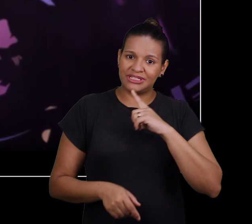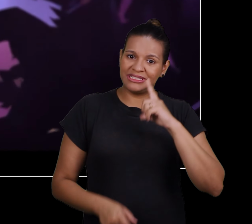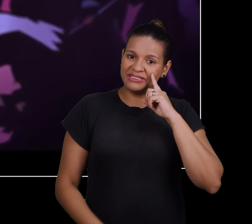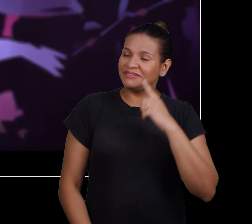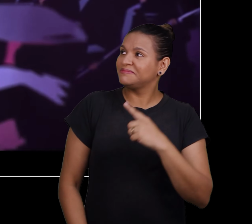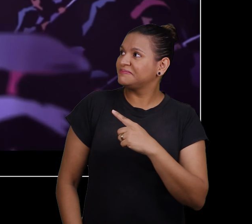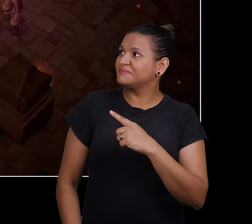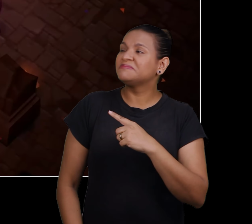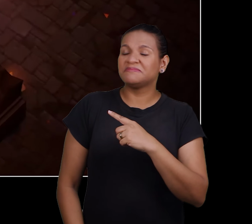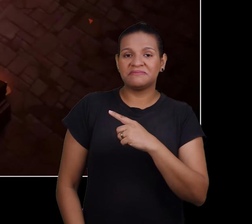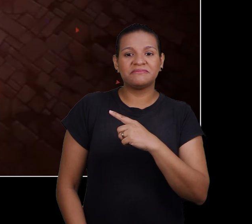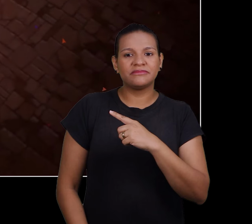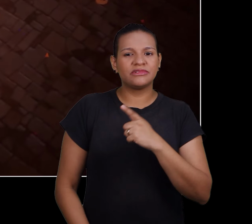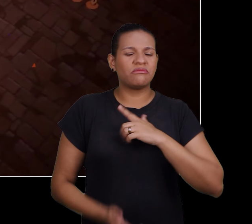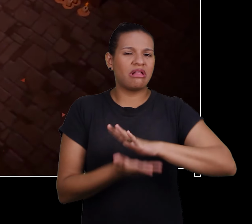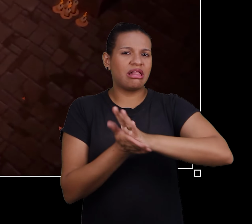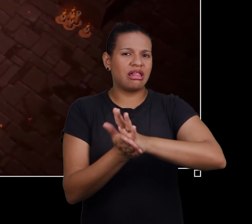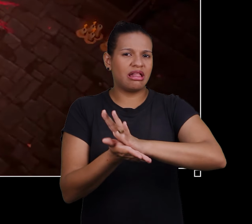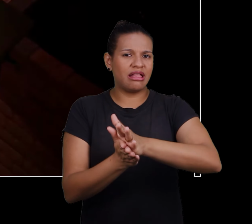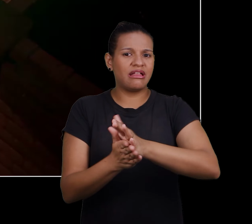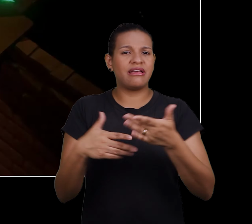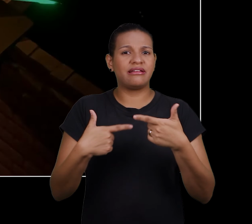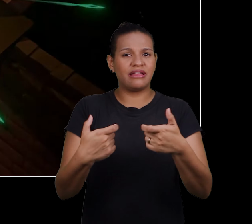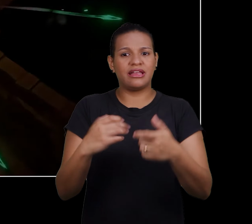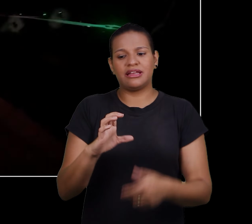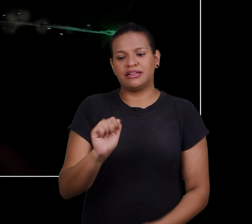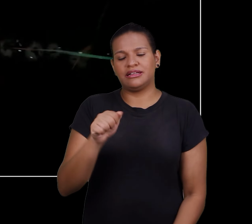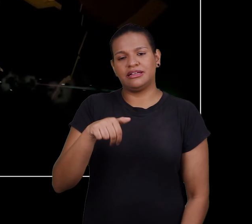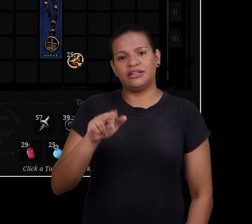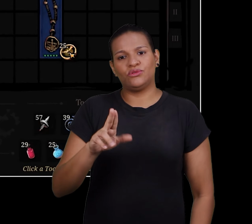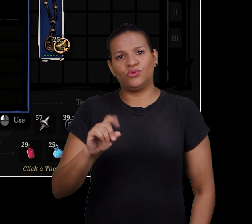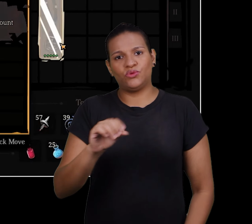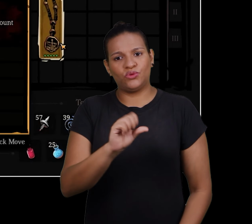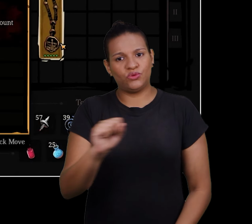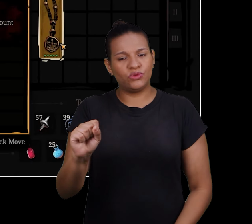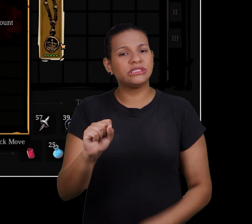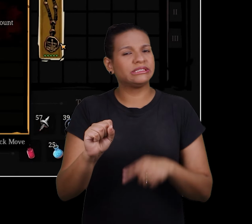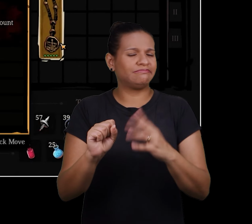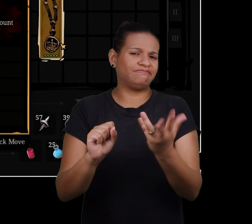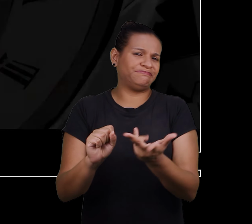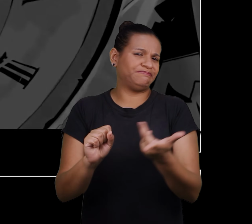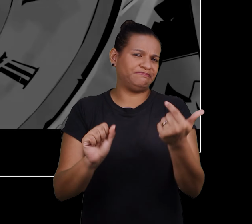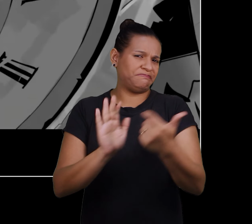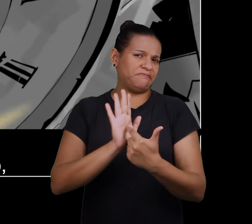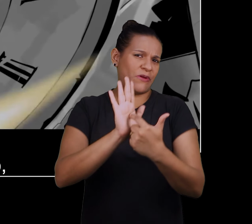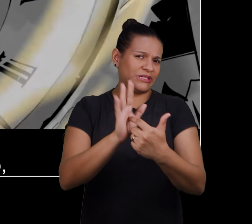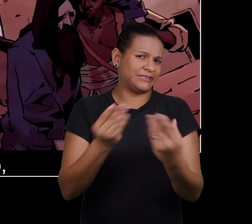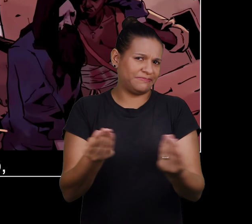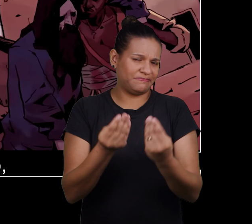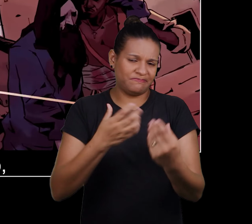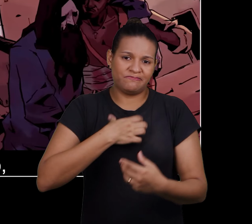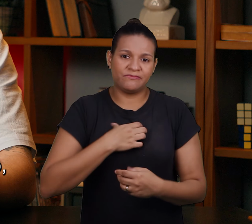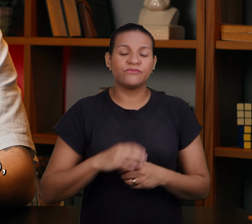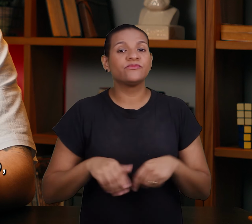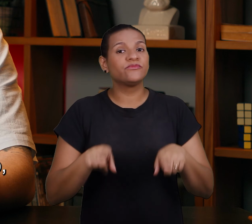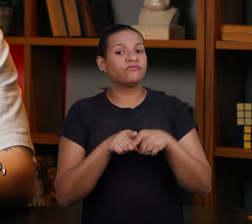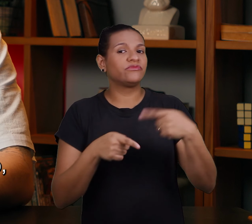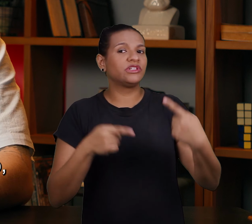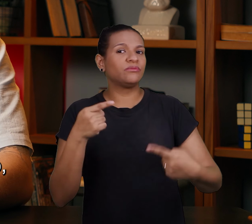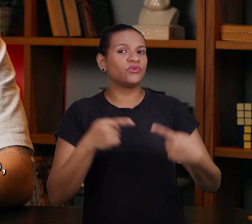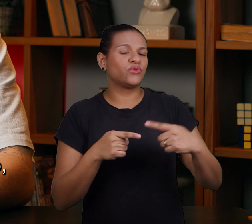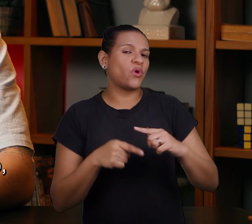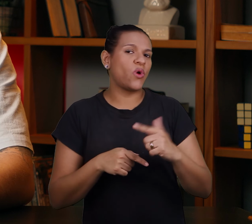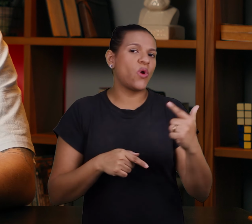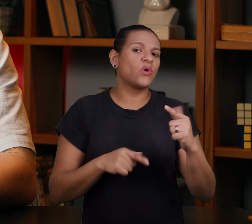é Hellclock, que reimagina o massacre de Canudos por uma ótica decolonial e fantástica. O discurso político hegemônico, por